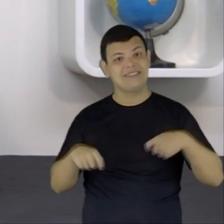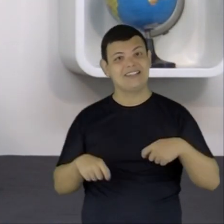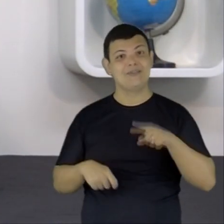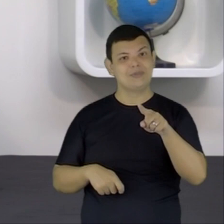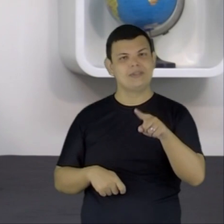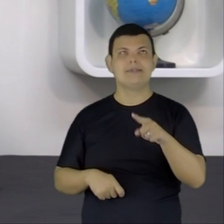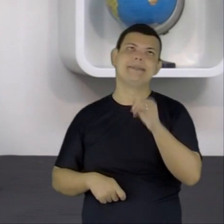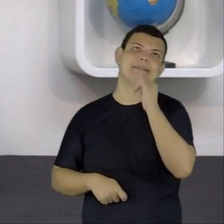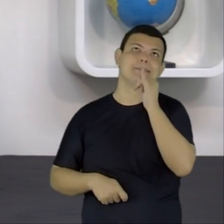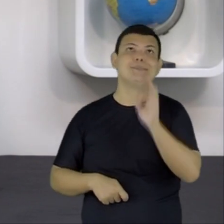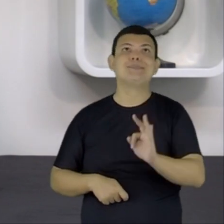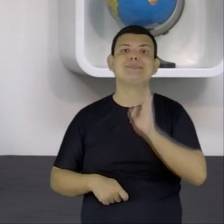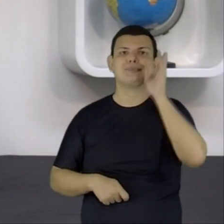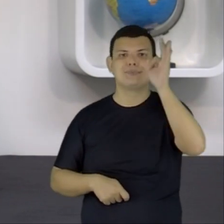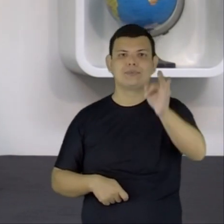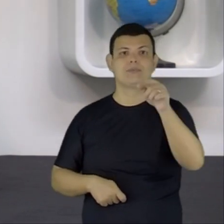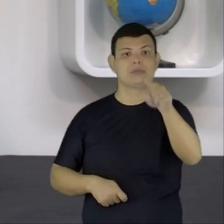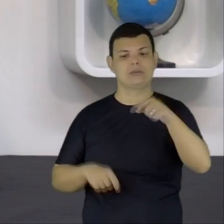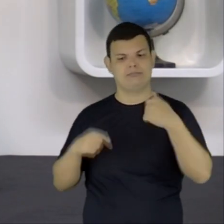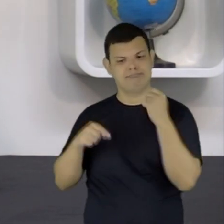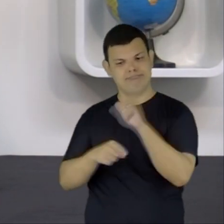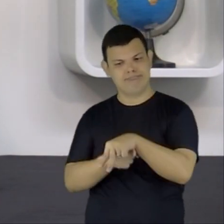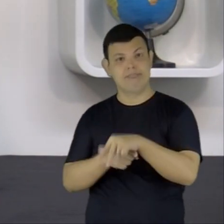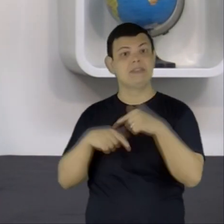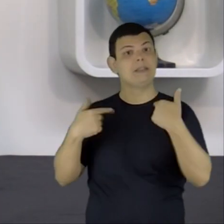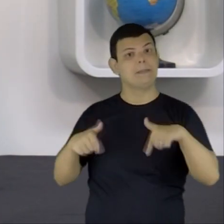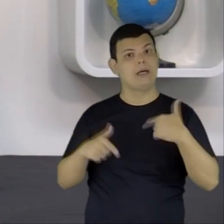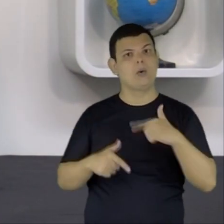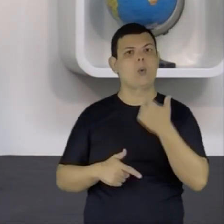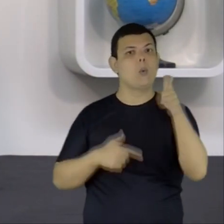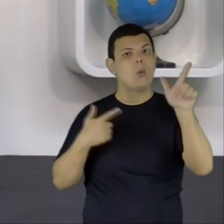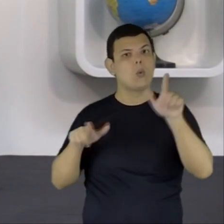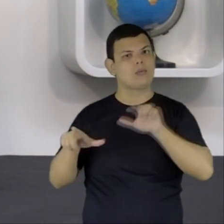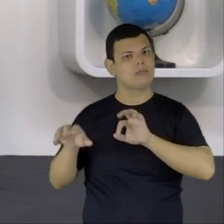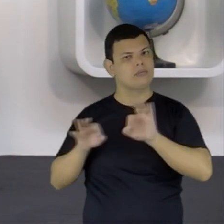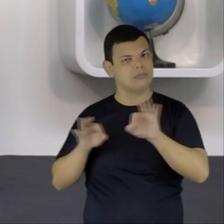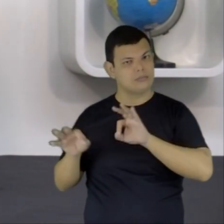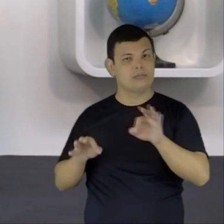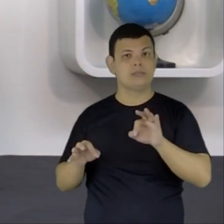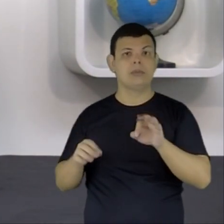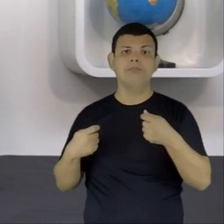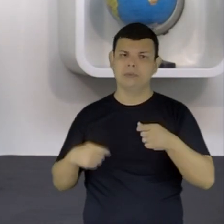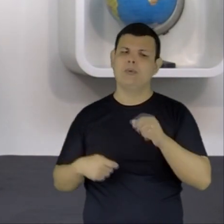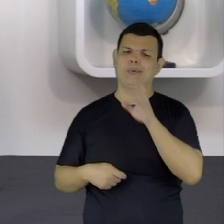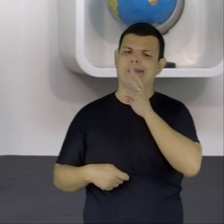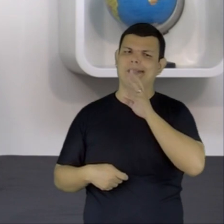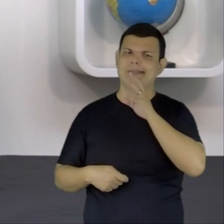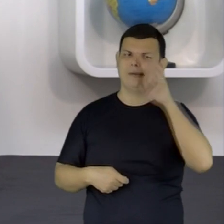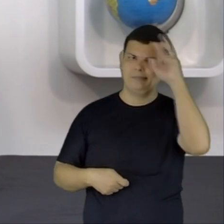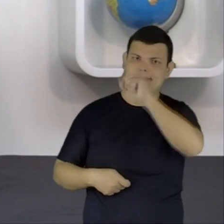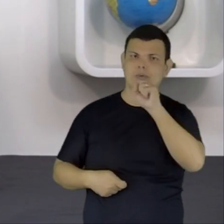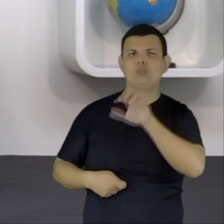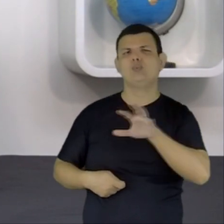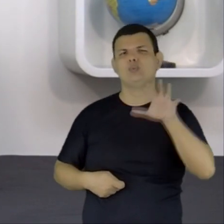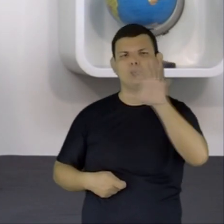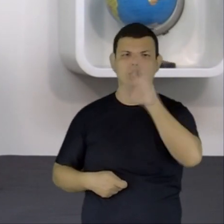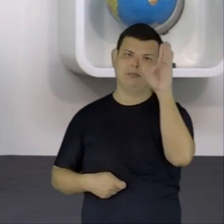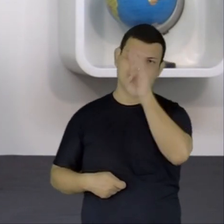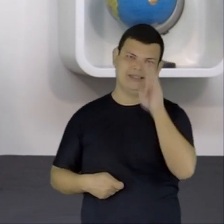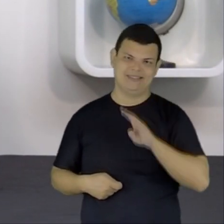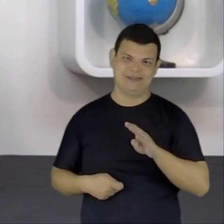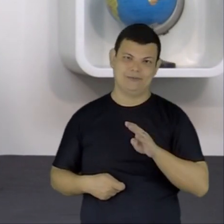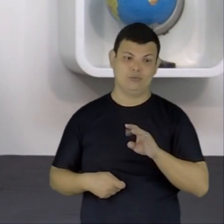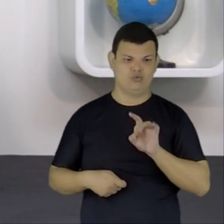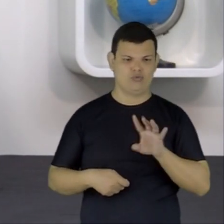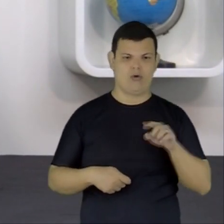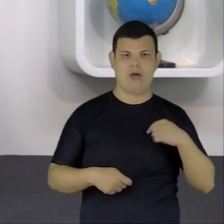na sua vida futura. Se você for trabalhar em outras regiões, é importante que a gente conheça o nosso país, não só para o